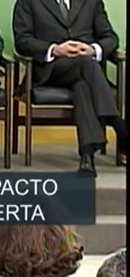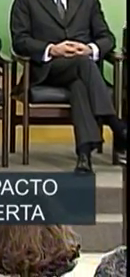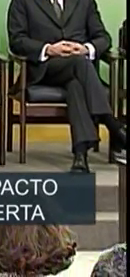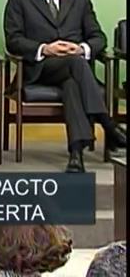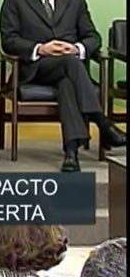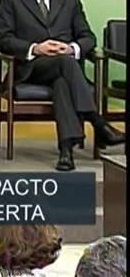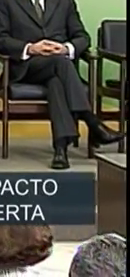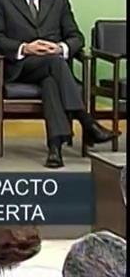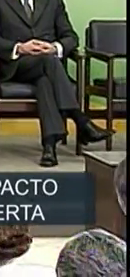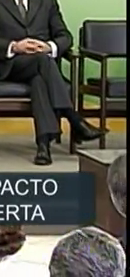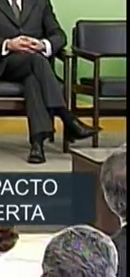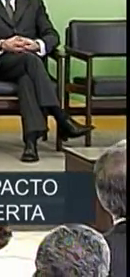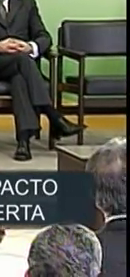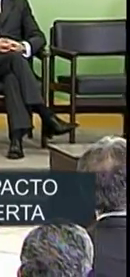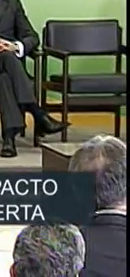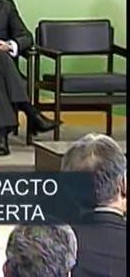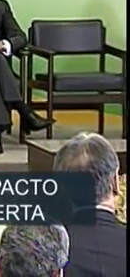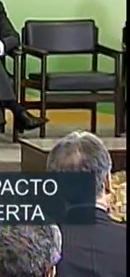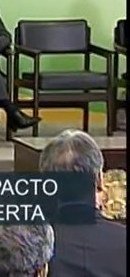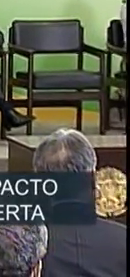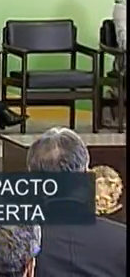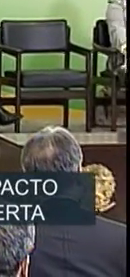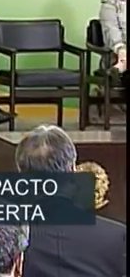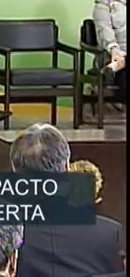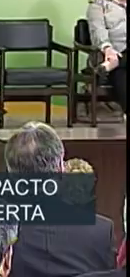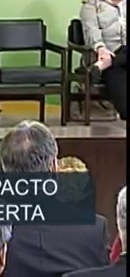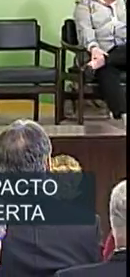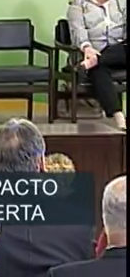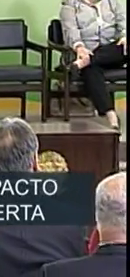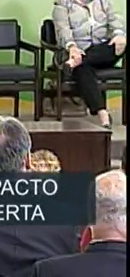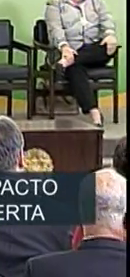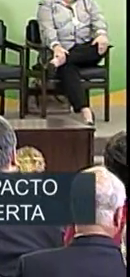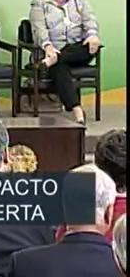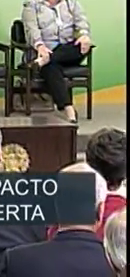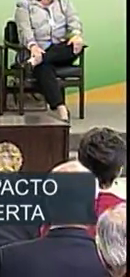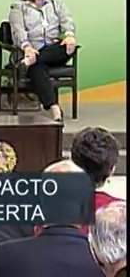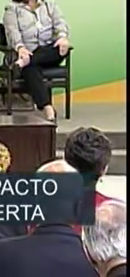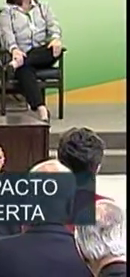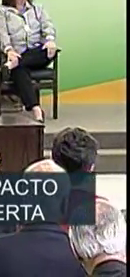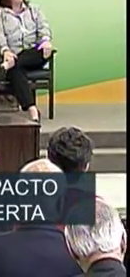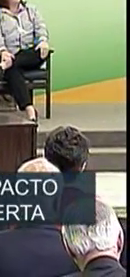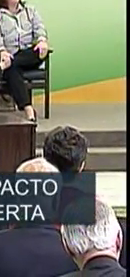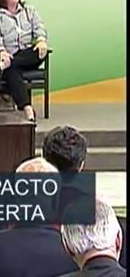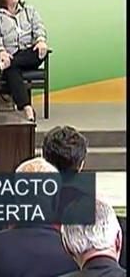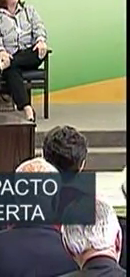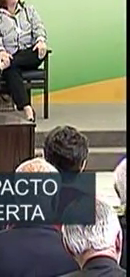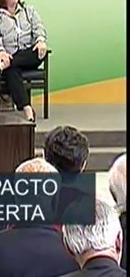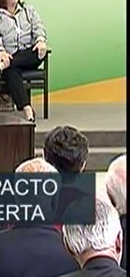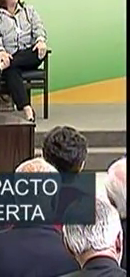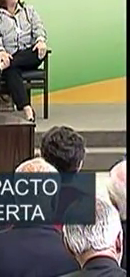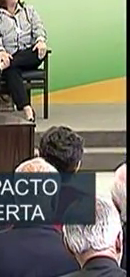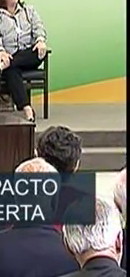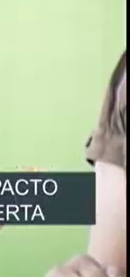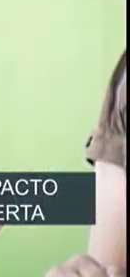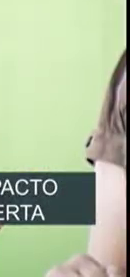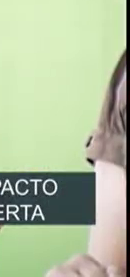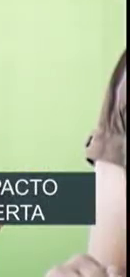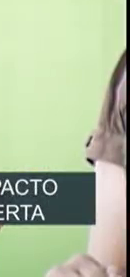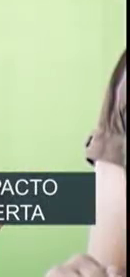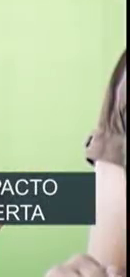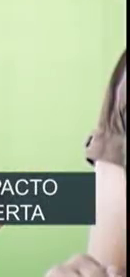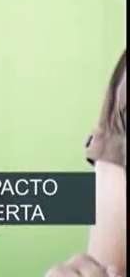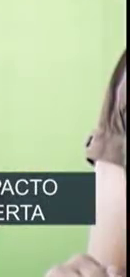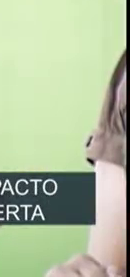muito orgulho e digo um privilégio de participar. Então, o meu papel aqui, reconhecer o esforço do governo federal